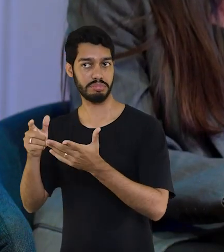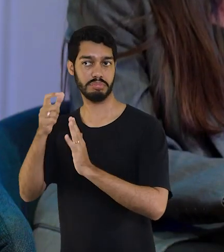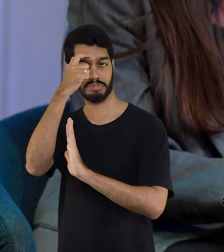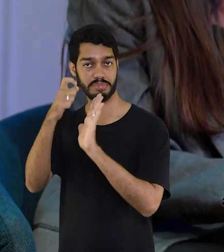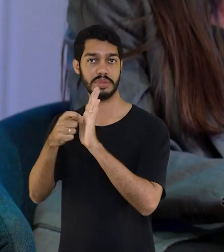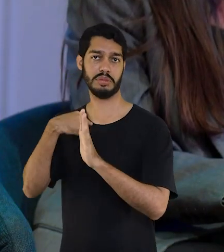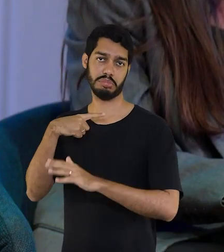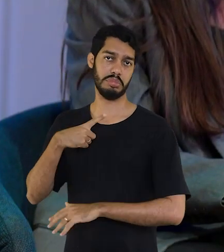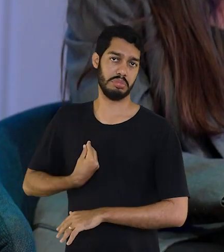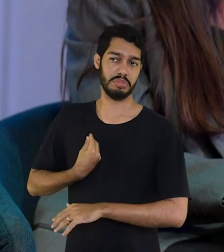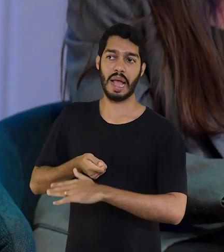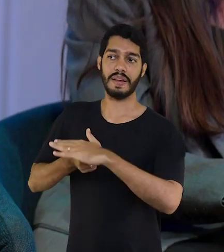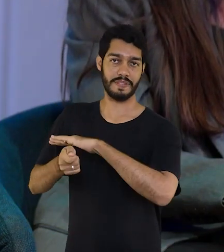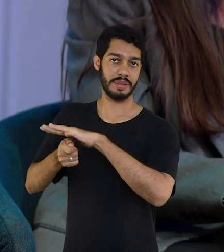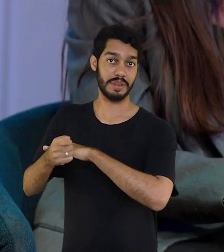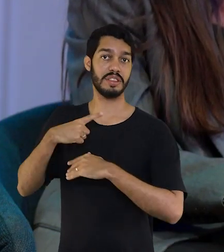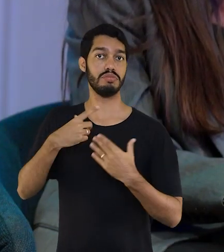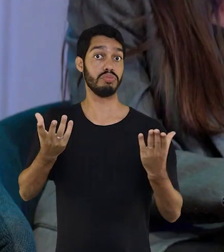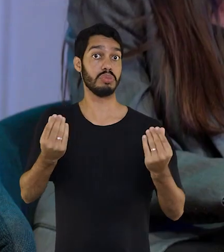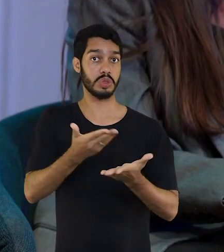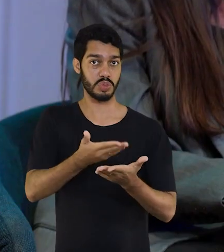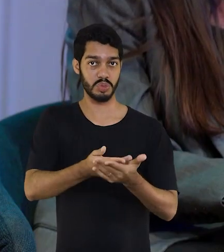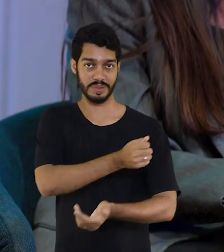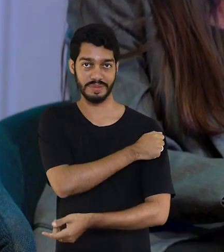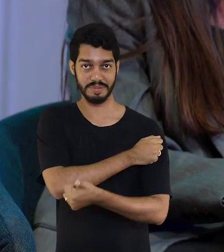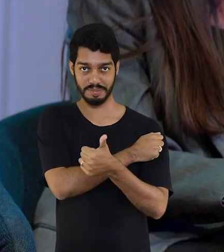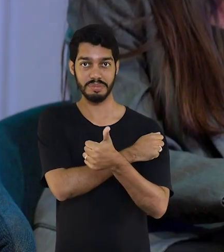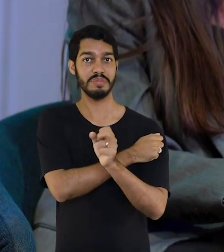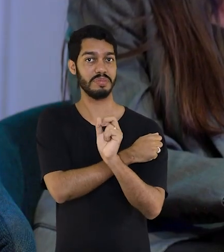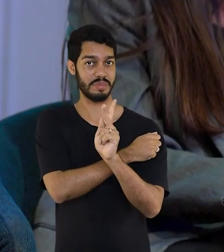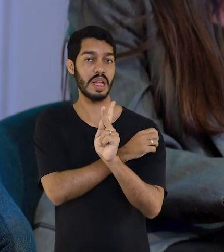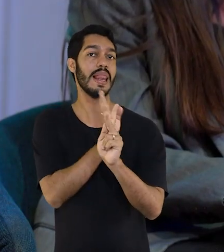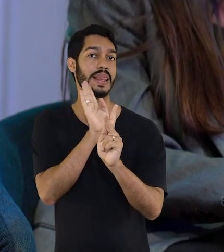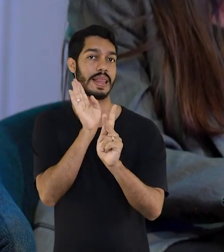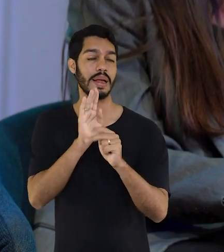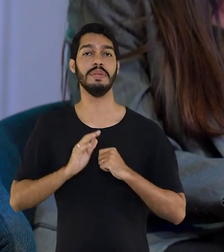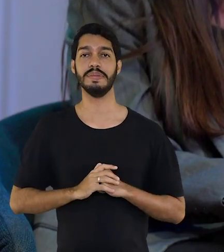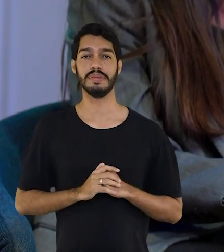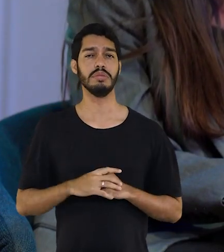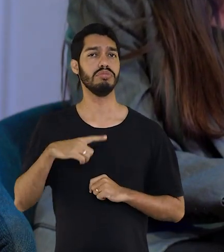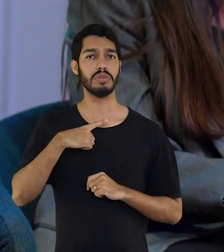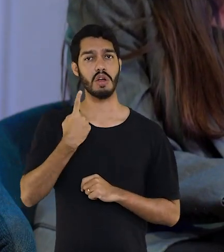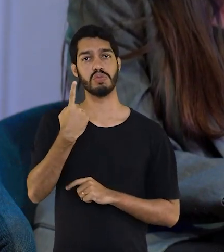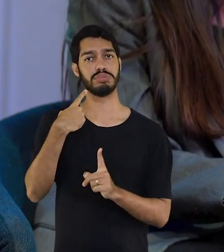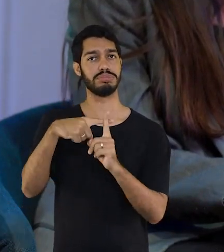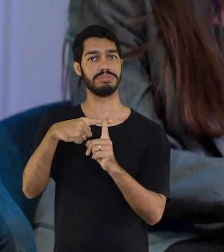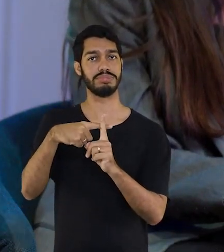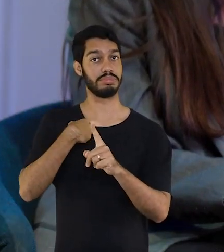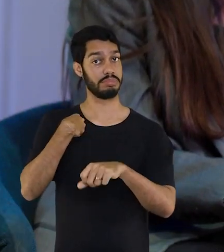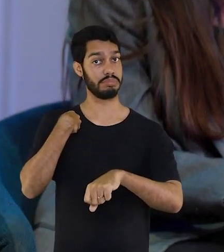fundo fazendo investimento em outras companhias de AI. Eu sei que a gente tem muito estudante aqui hoje, que é bem maneiro. Tem uma mensagem